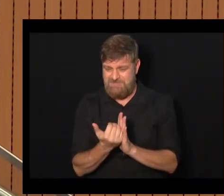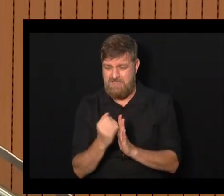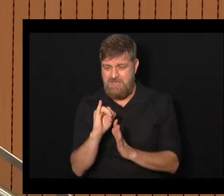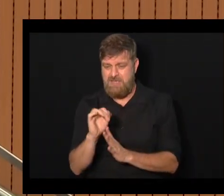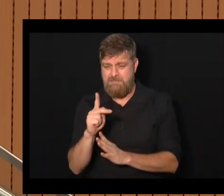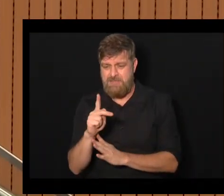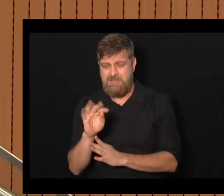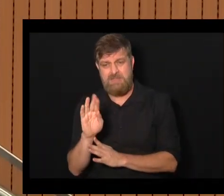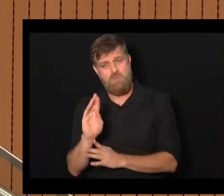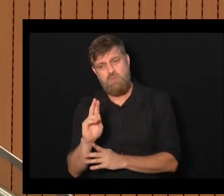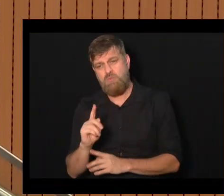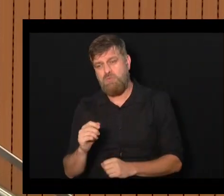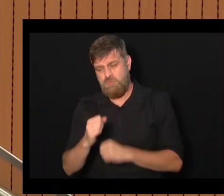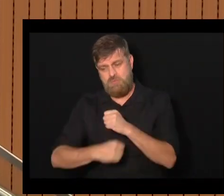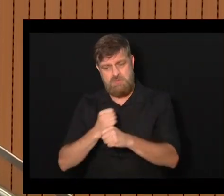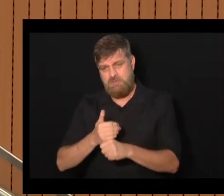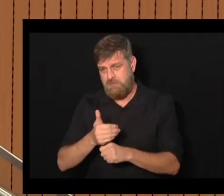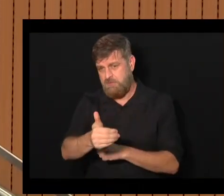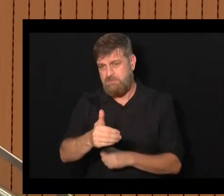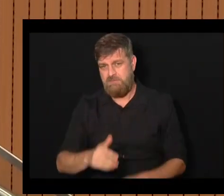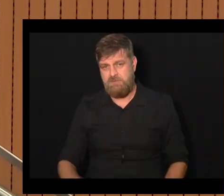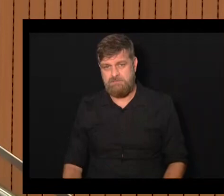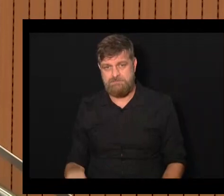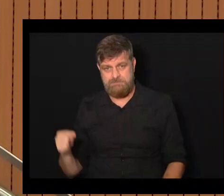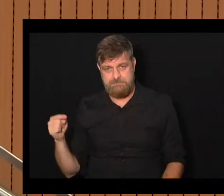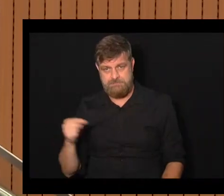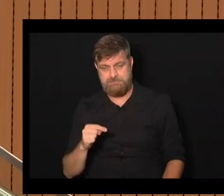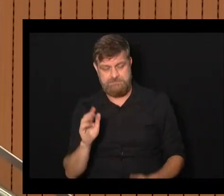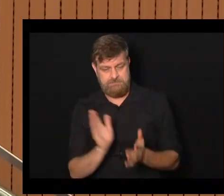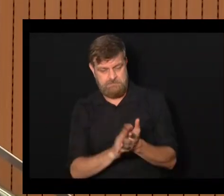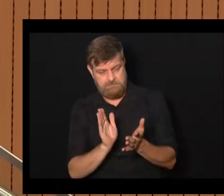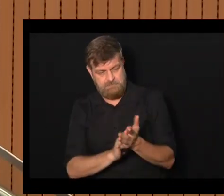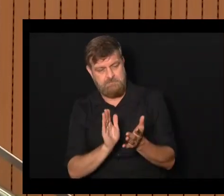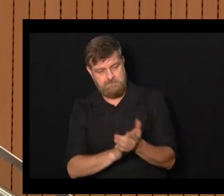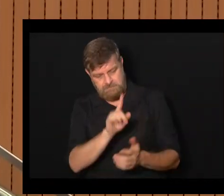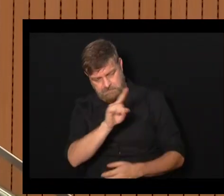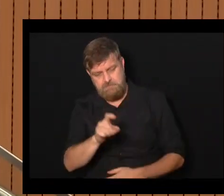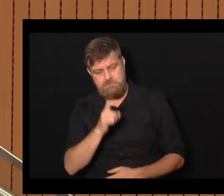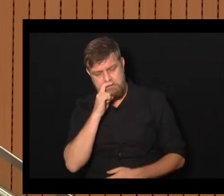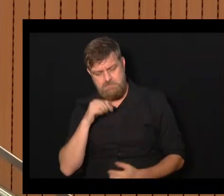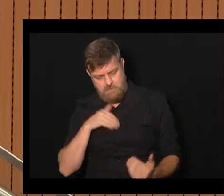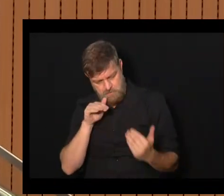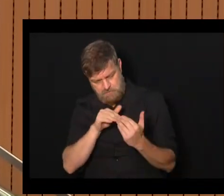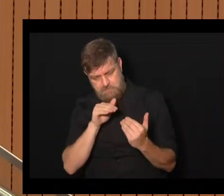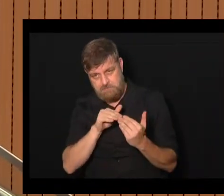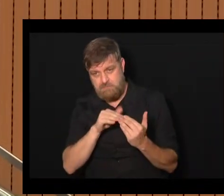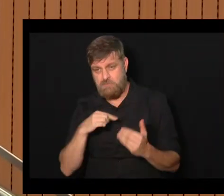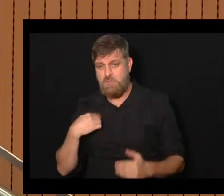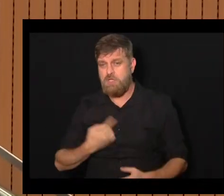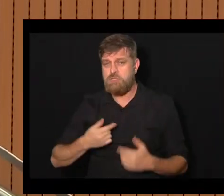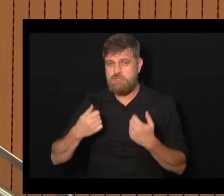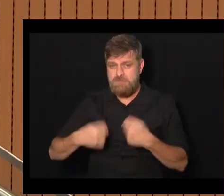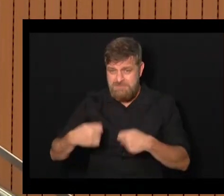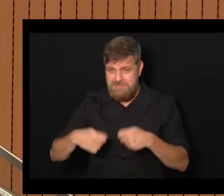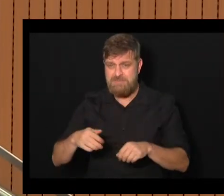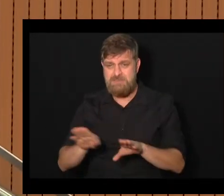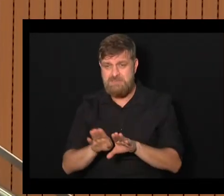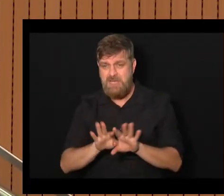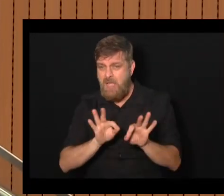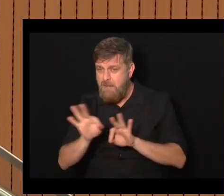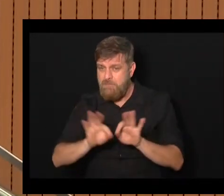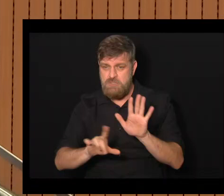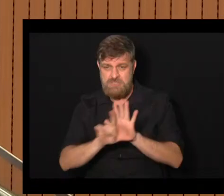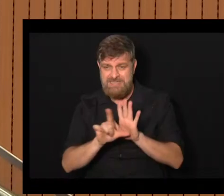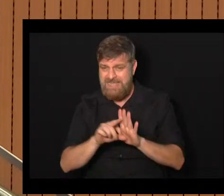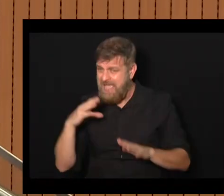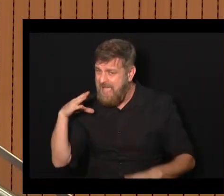IPTU no próximo ano. Sou favorável ao seu projeto, vereador Zé Carlos. Acho que nós devemos colocar esse projeto o